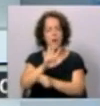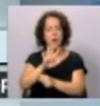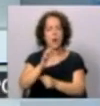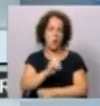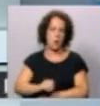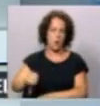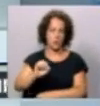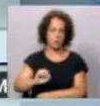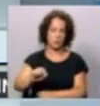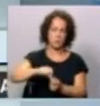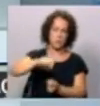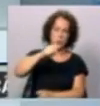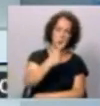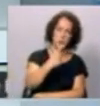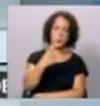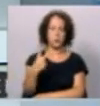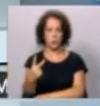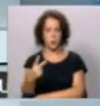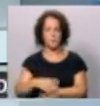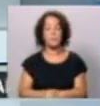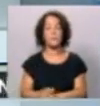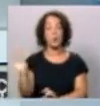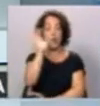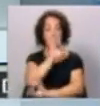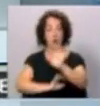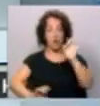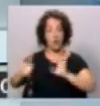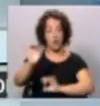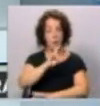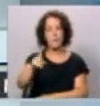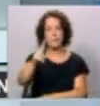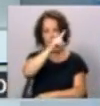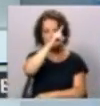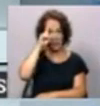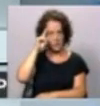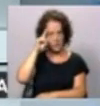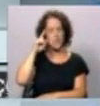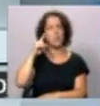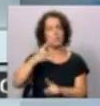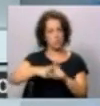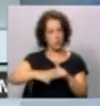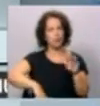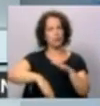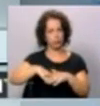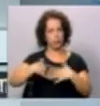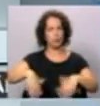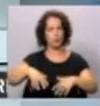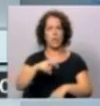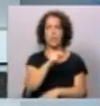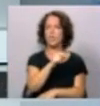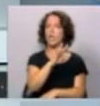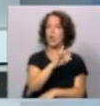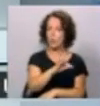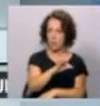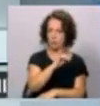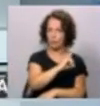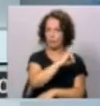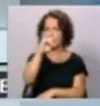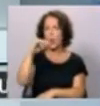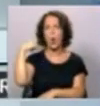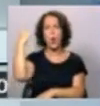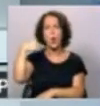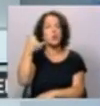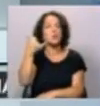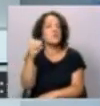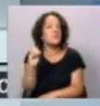1 a 2 metros. Na Europa, aqui vamos ter Madrid com uma temperatura também elevada, 34 graus, por seu lado Londres terá apenas